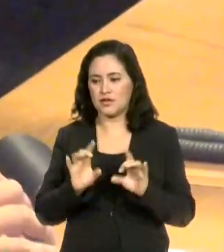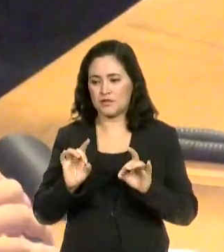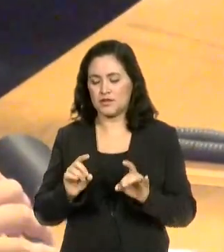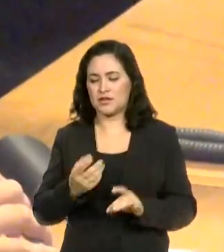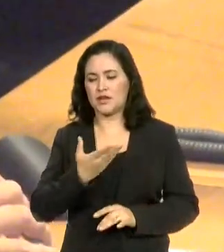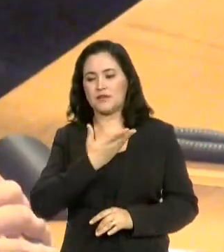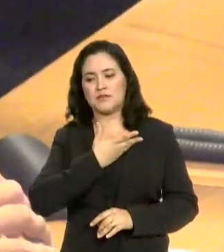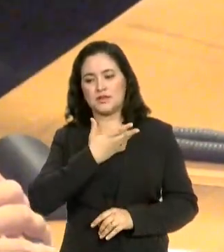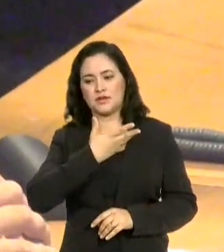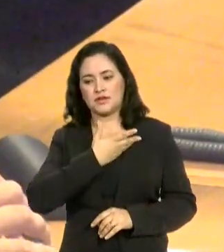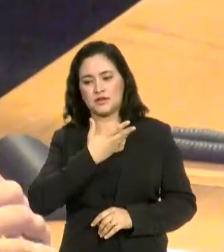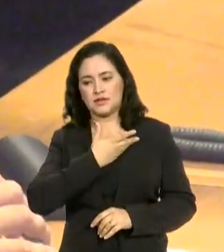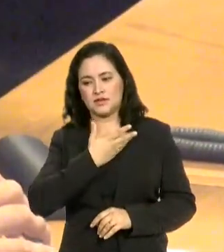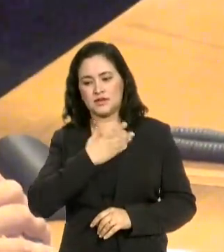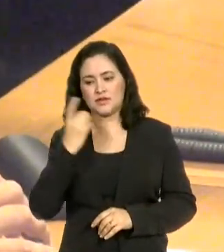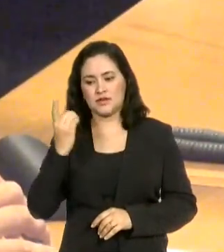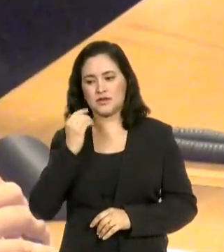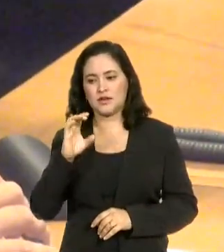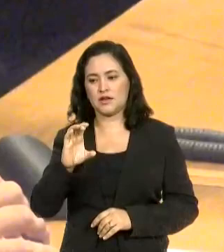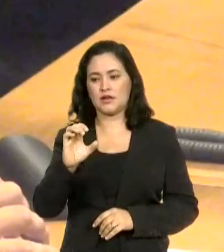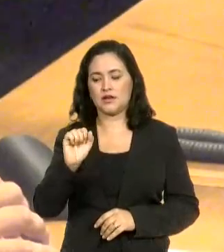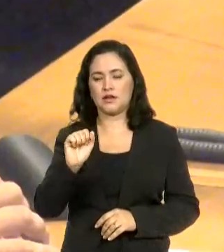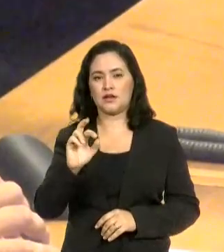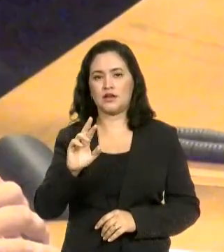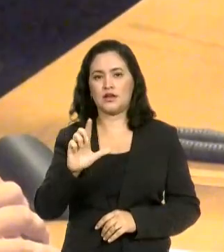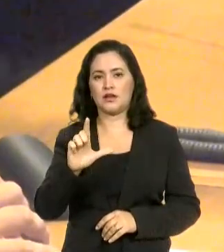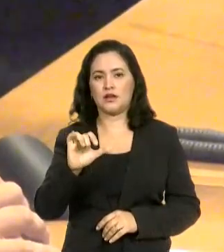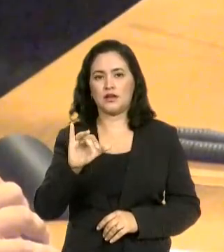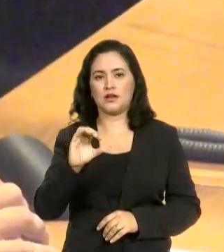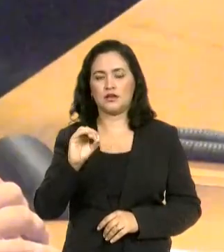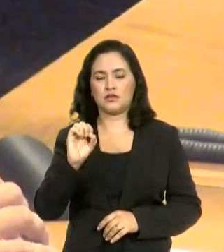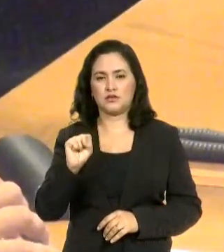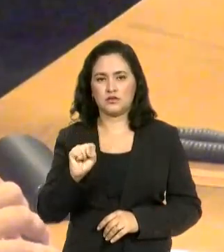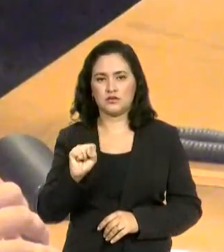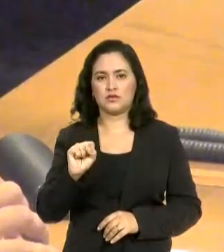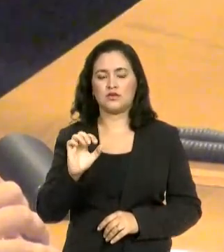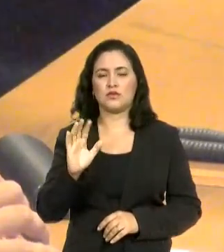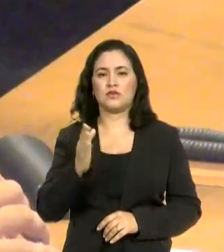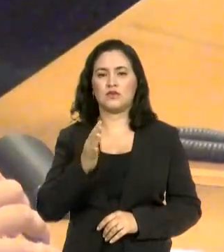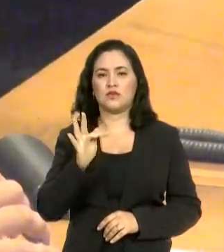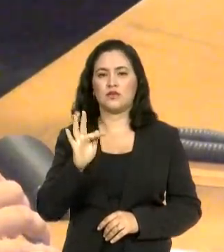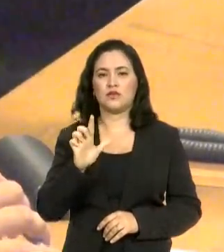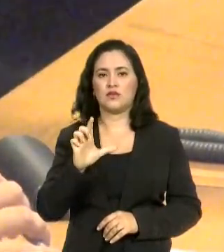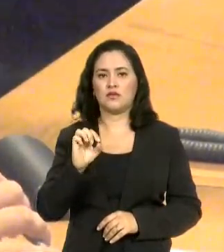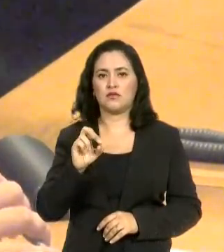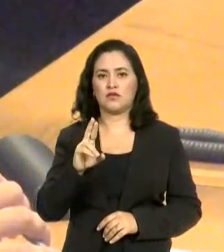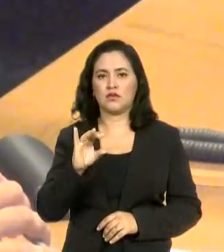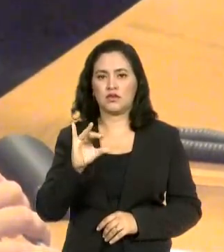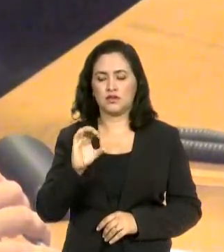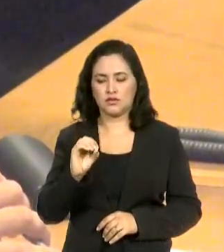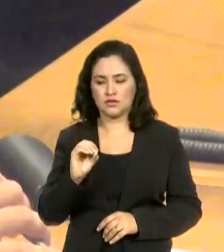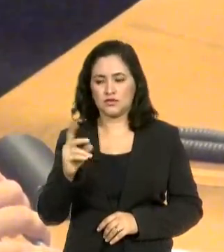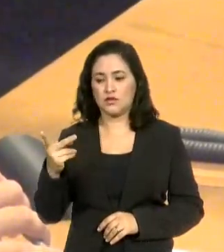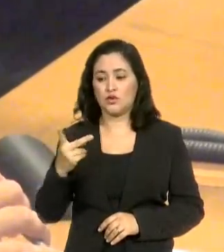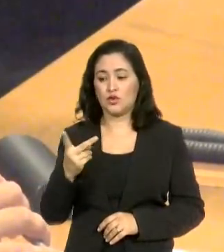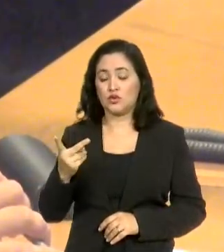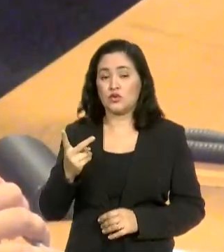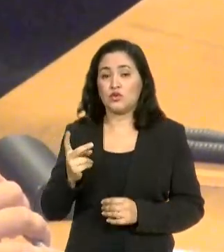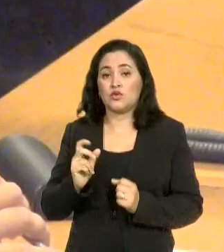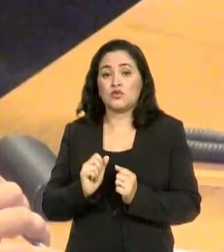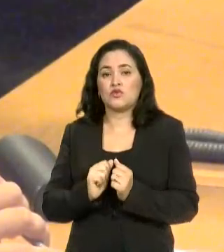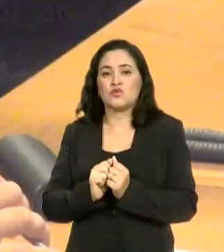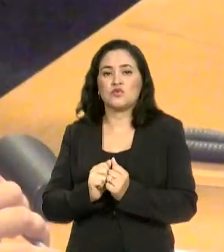companheiro, amigo, deputado Carlinhos Florencio, do qual eu tenho o privilégio de poder ter entrado neste parlamento junto com